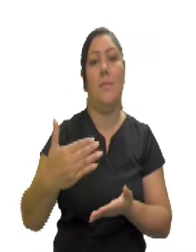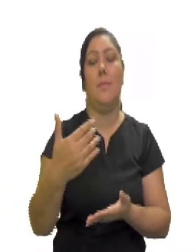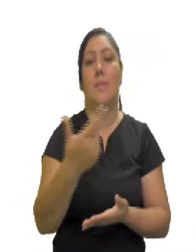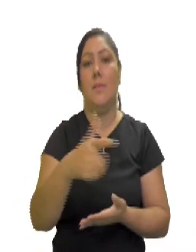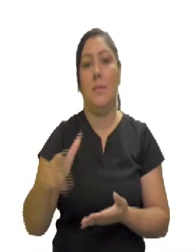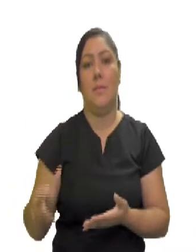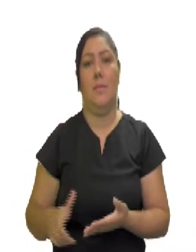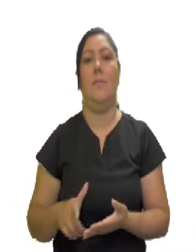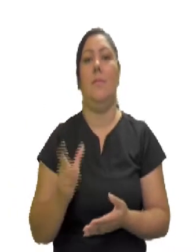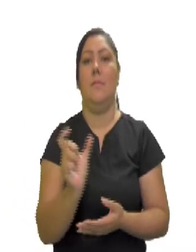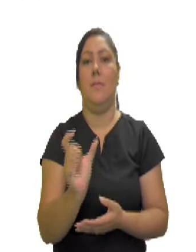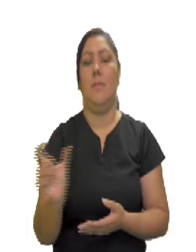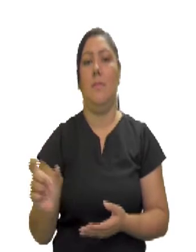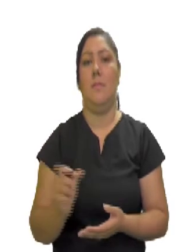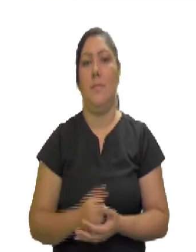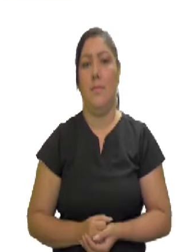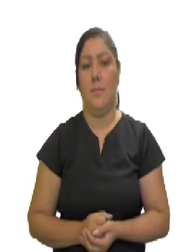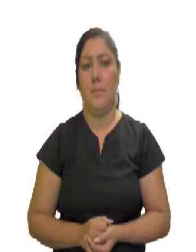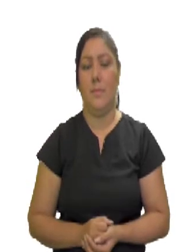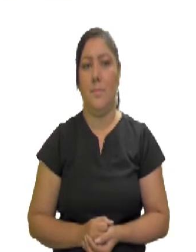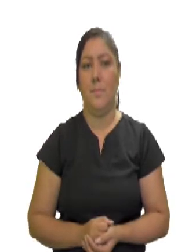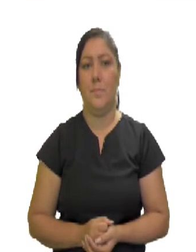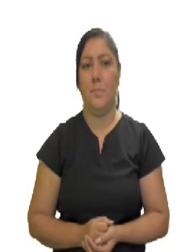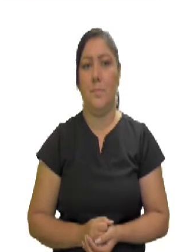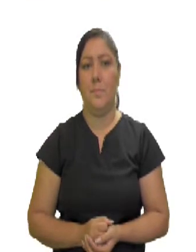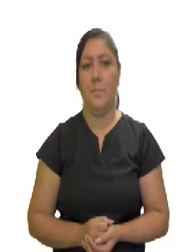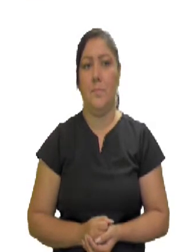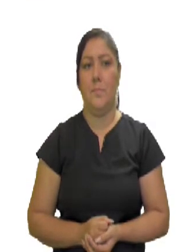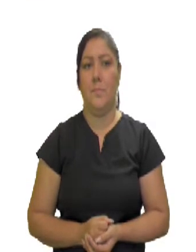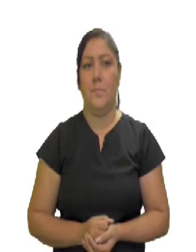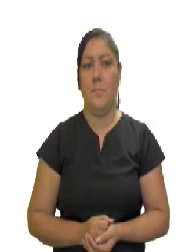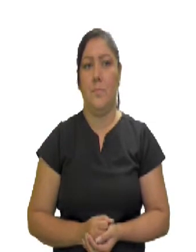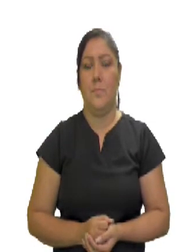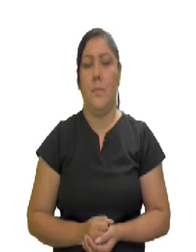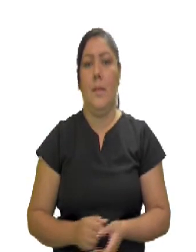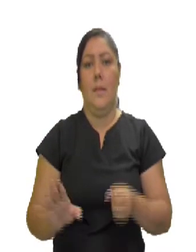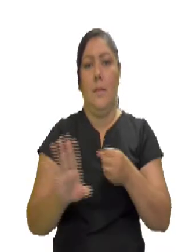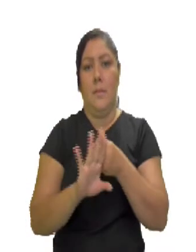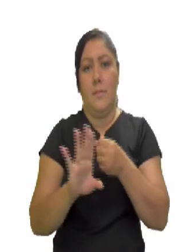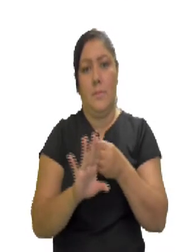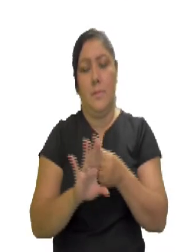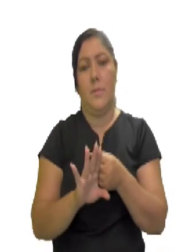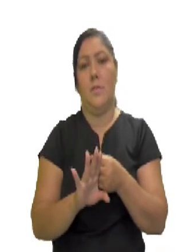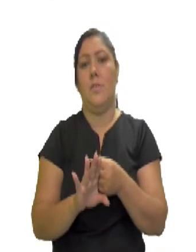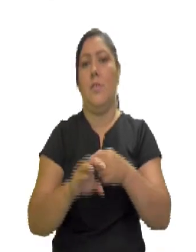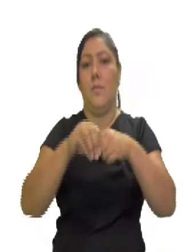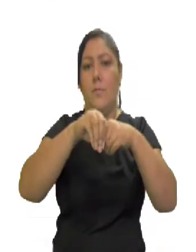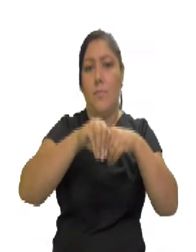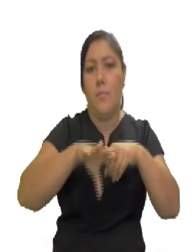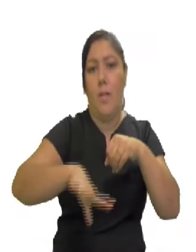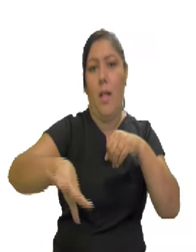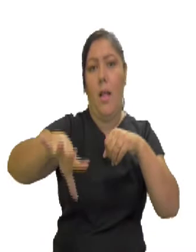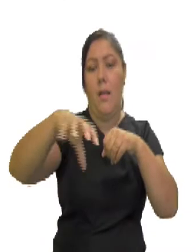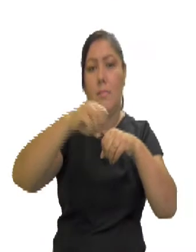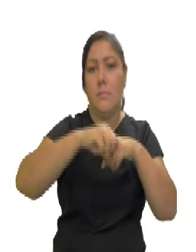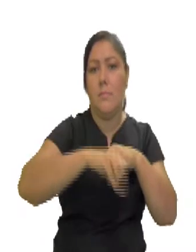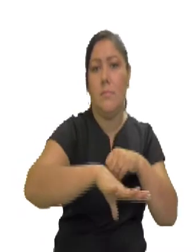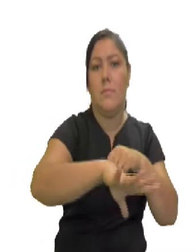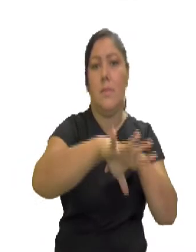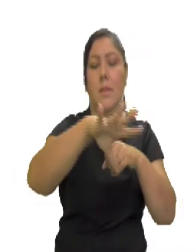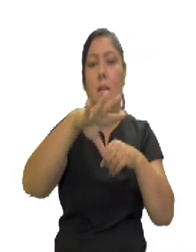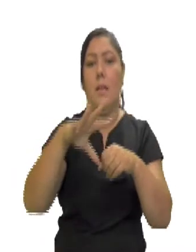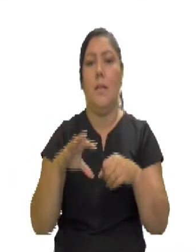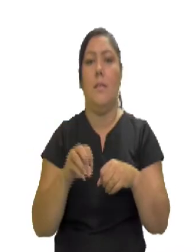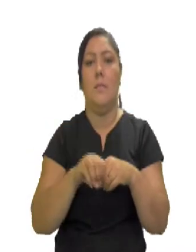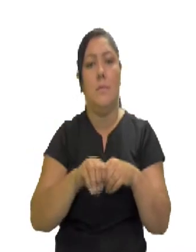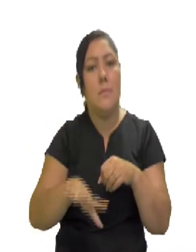palavras. Ela não deriva de nenhuma outra. O substantivo derivado é aquele que é